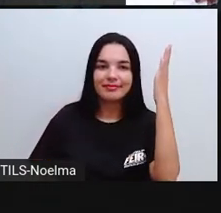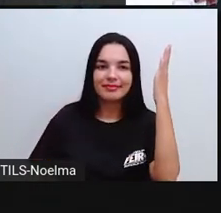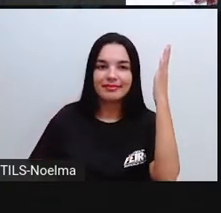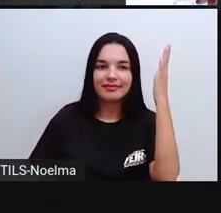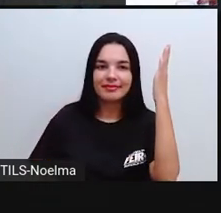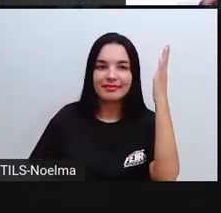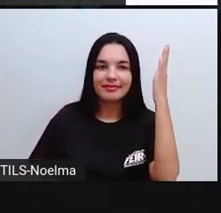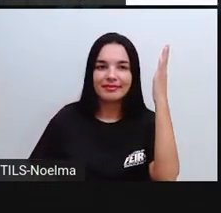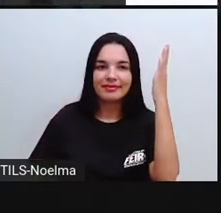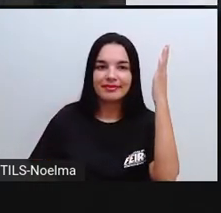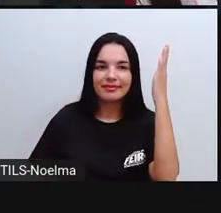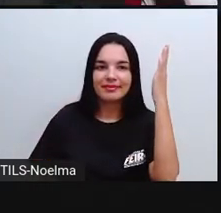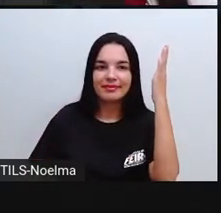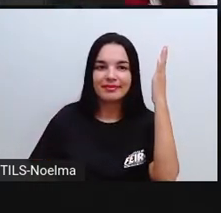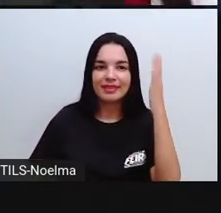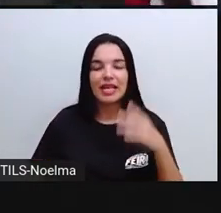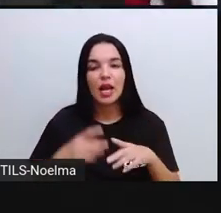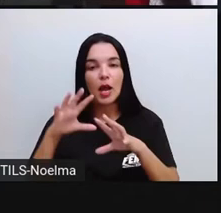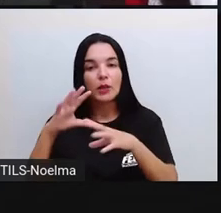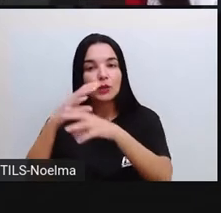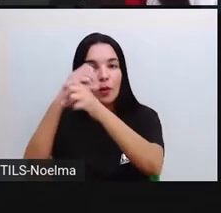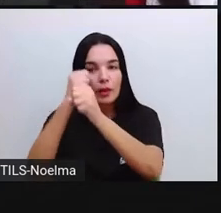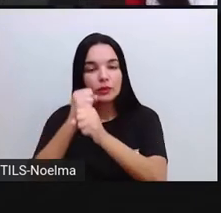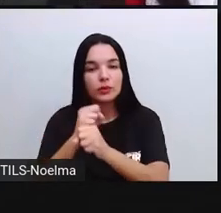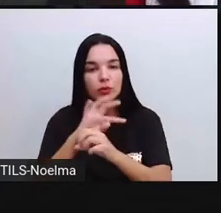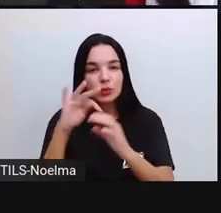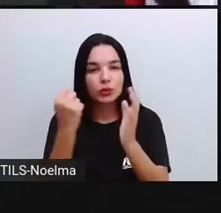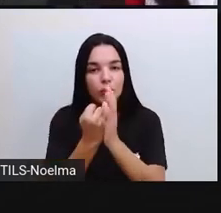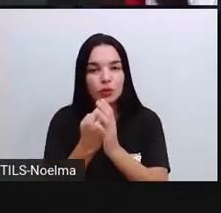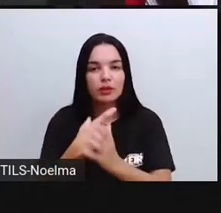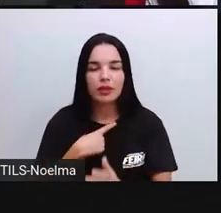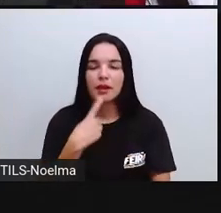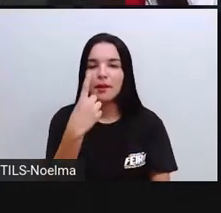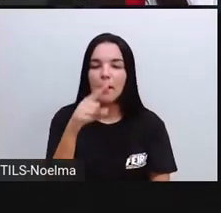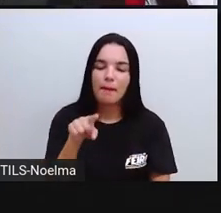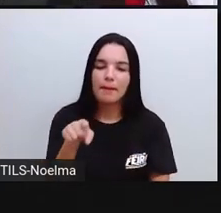500 mais 500 mais 300, nós teremos quanto aí?